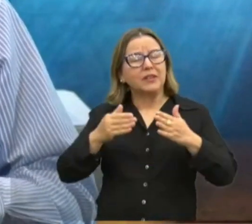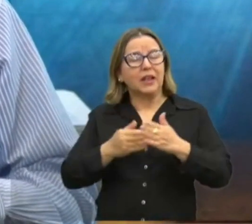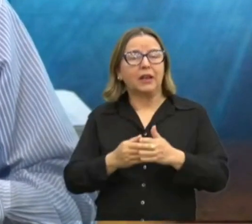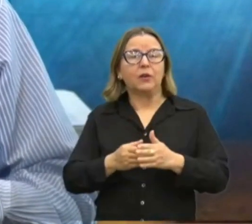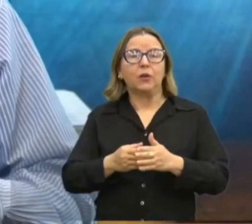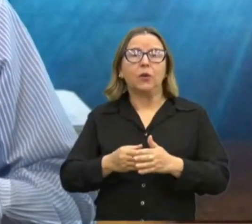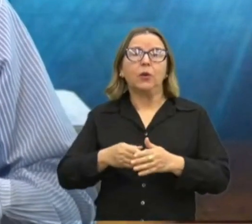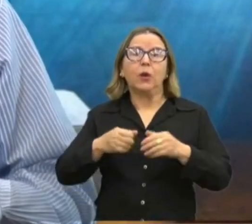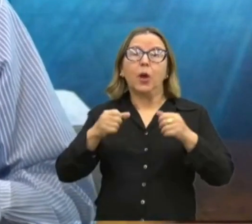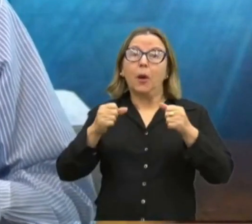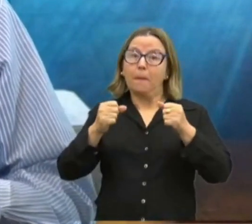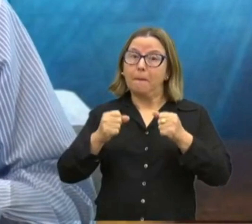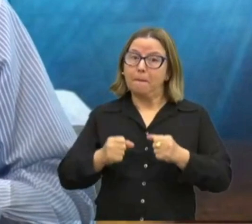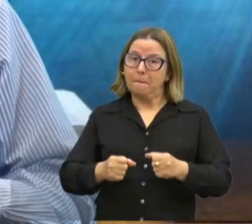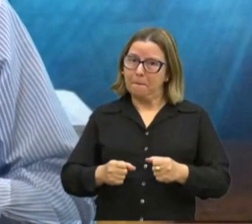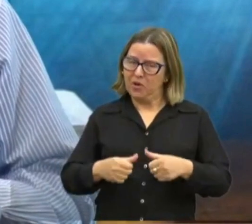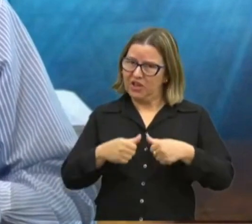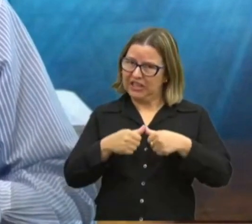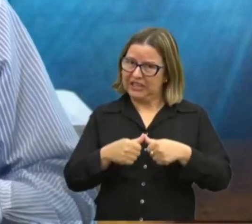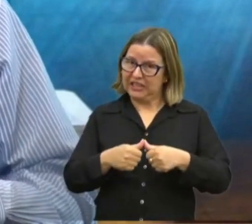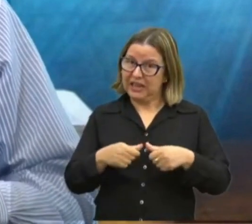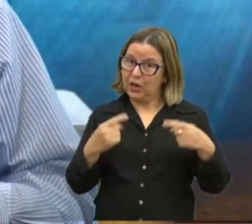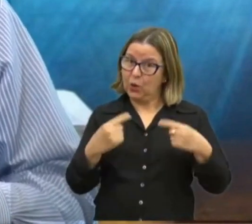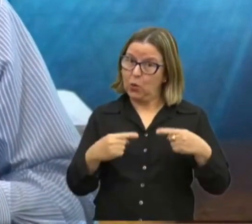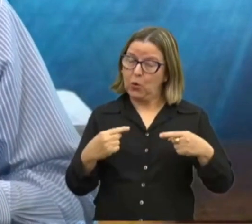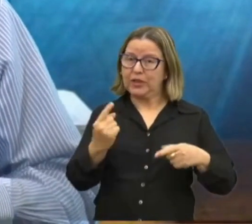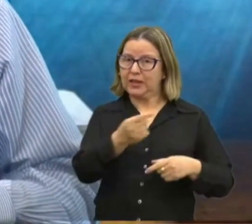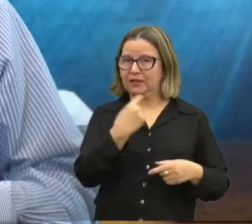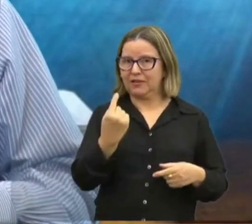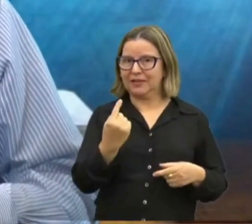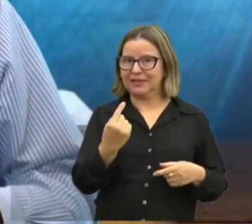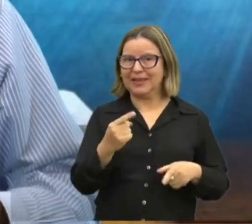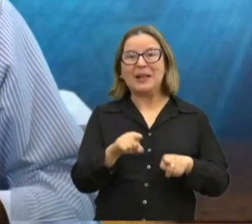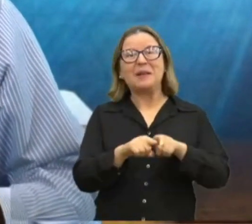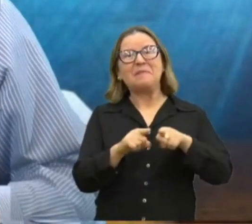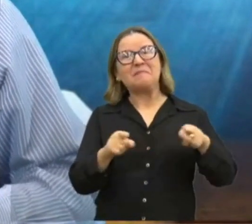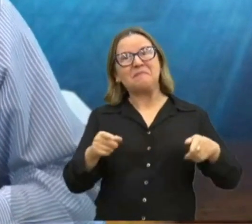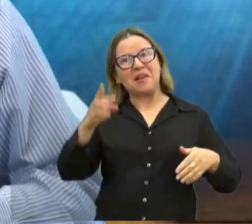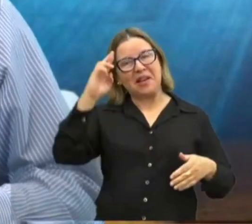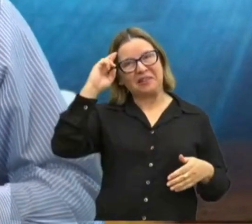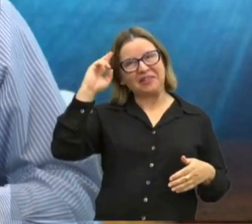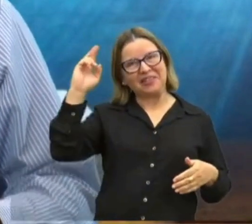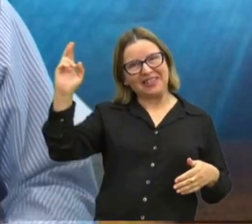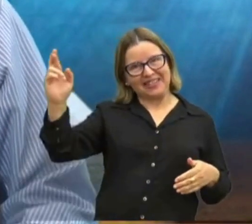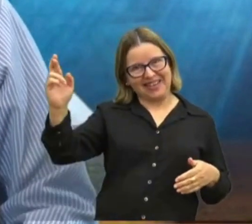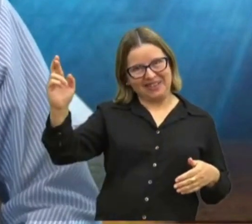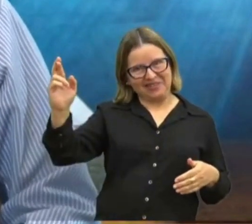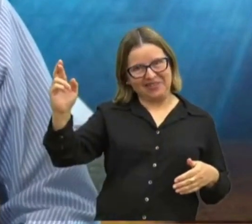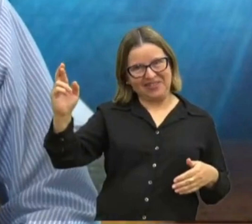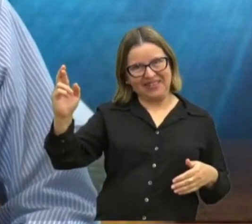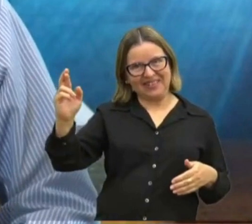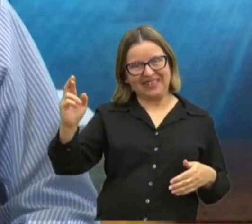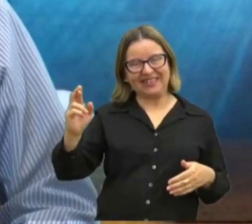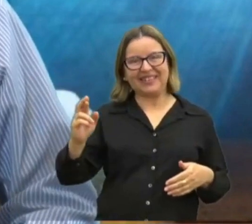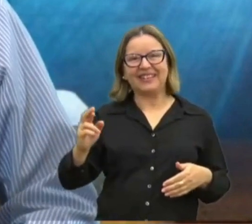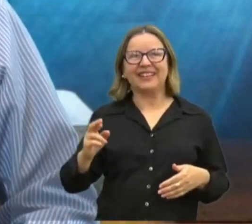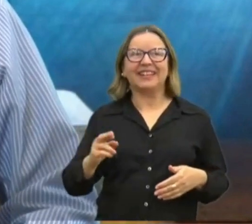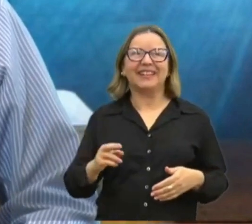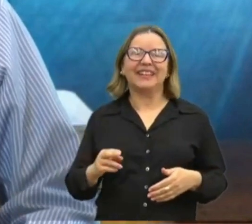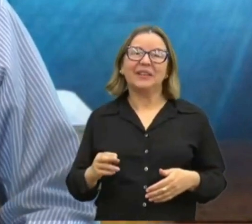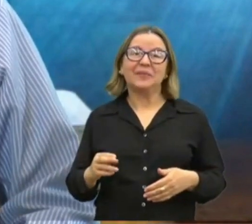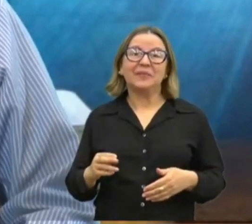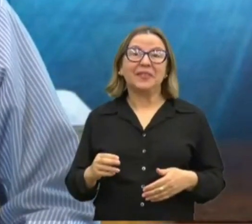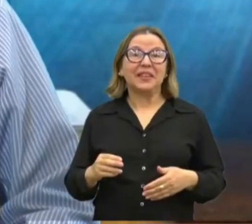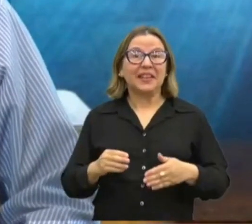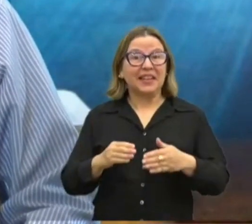Senhor é, de fato, por nós. Então, nós vemos aqui que o apóstolo Paulo, ele não está fazendo,